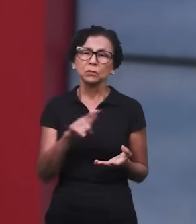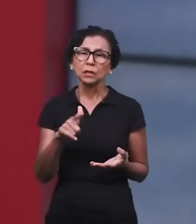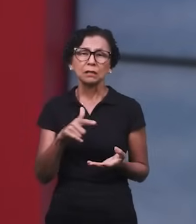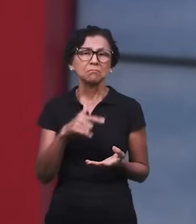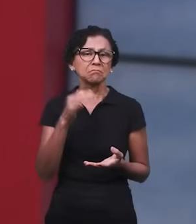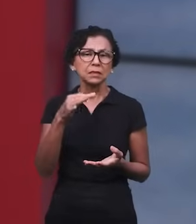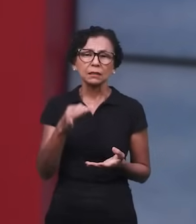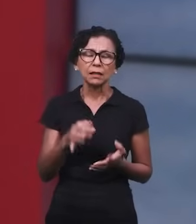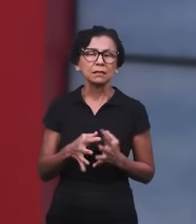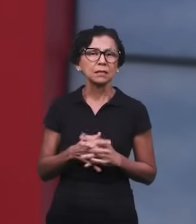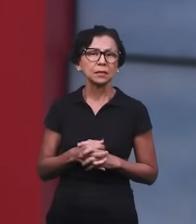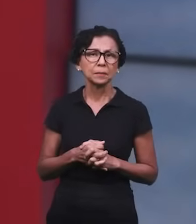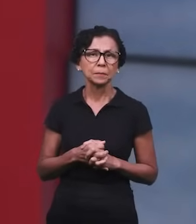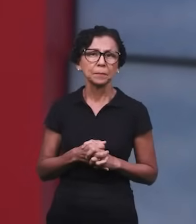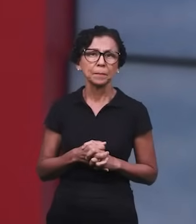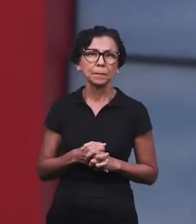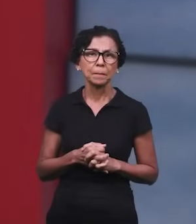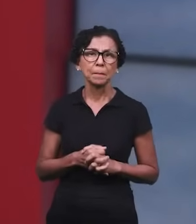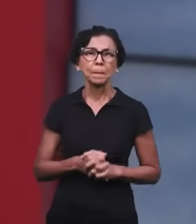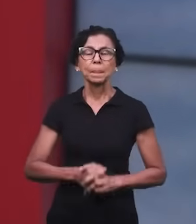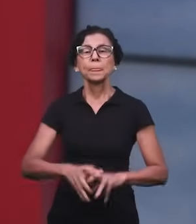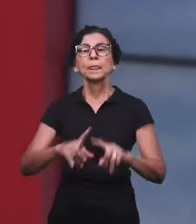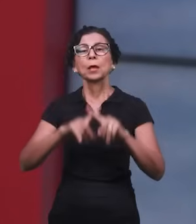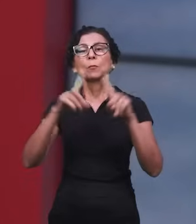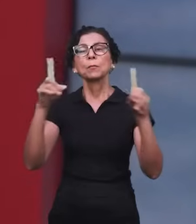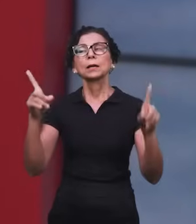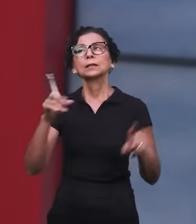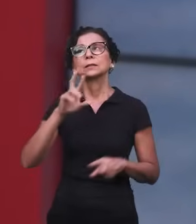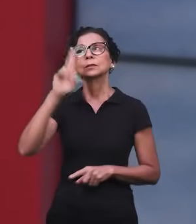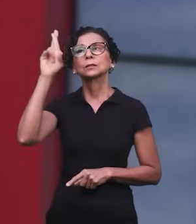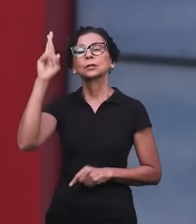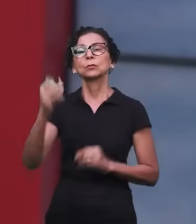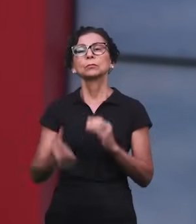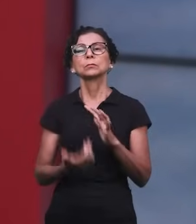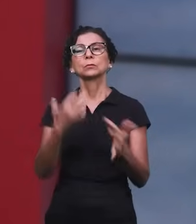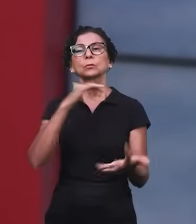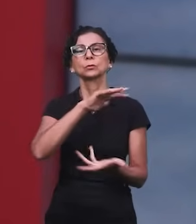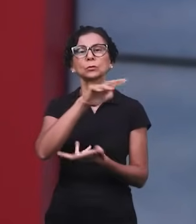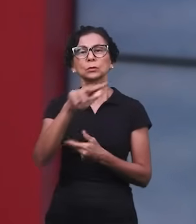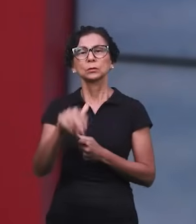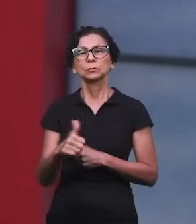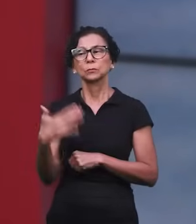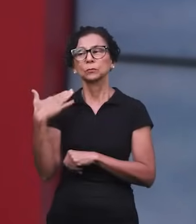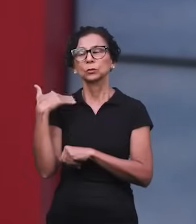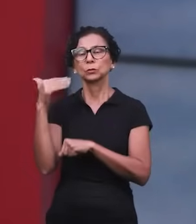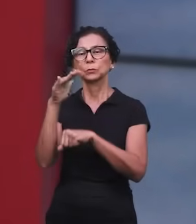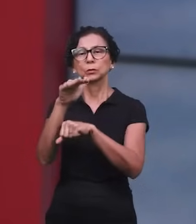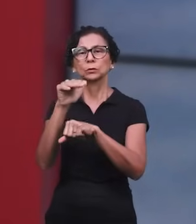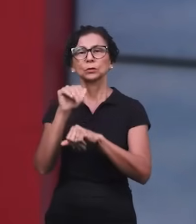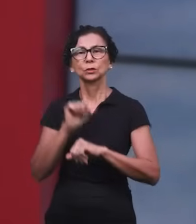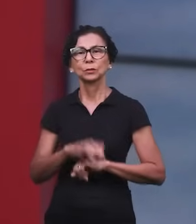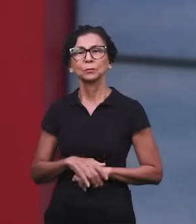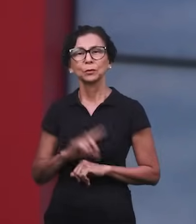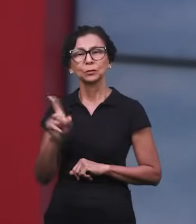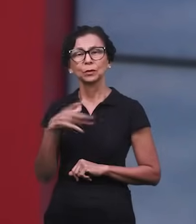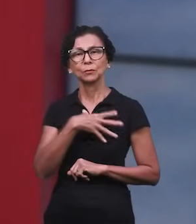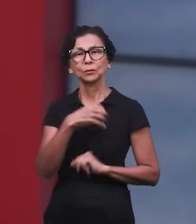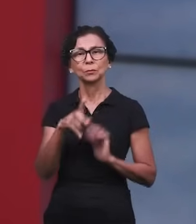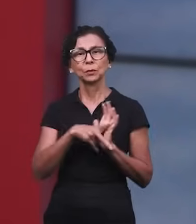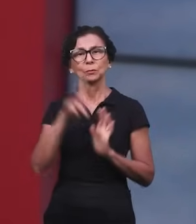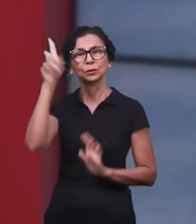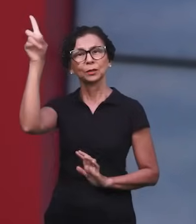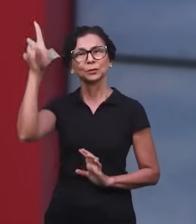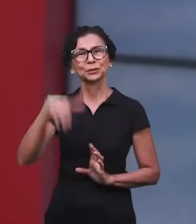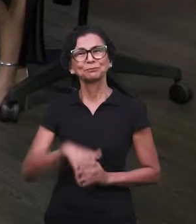o Senhor nos chamou, nos deu uma experiência, criou todas as coisas, e nós somos criaturas, mas não apenas criaturas, nós somos filhos de